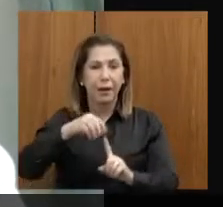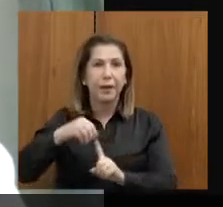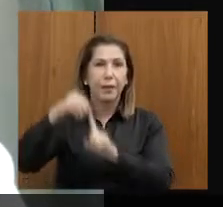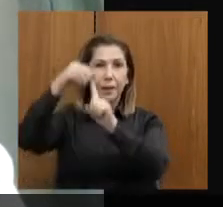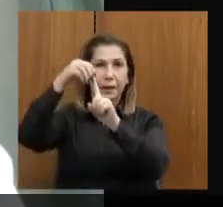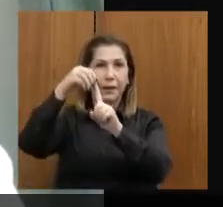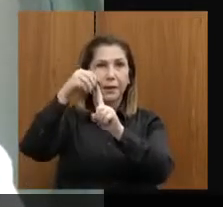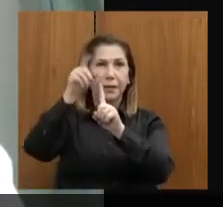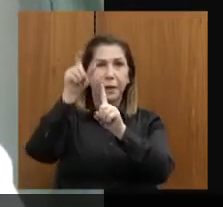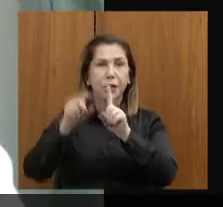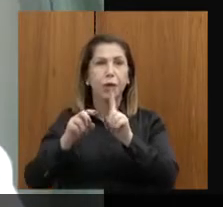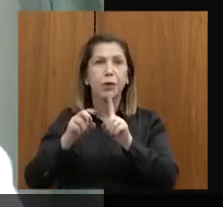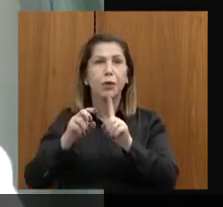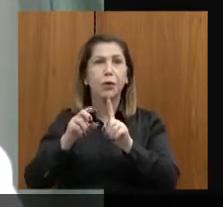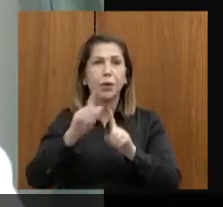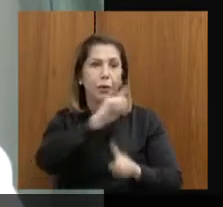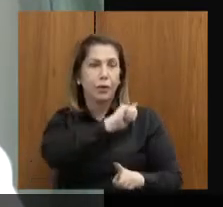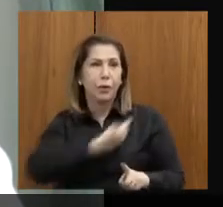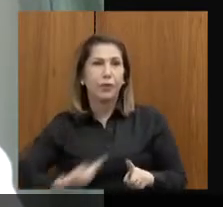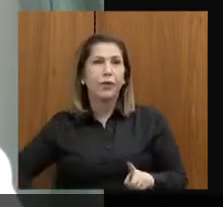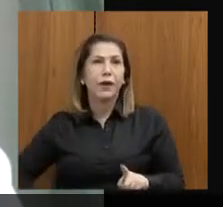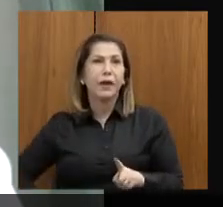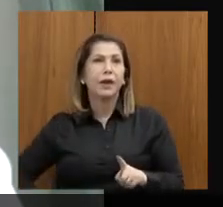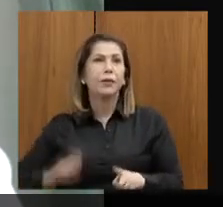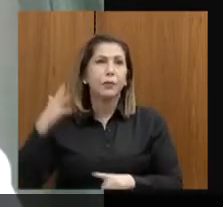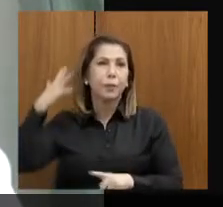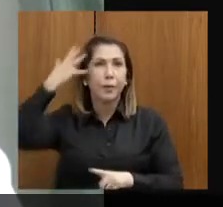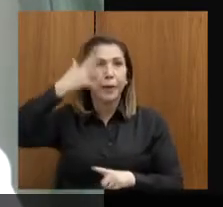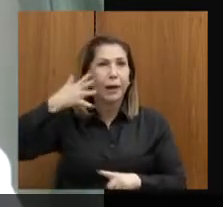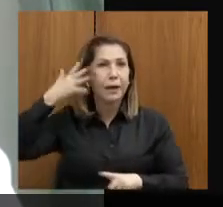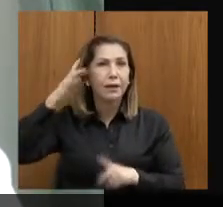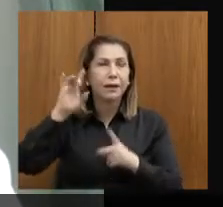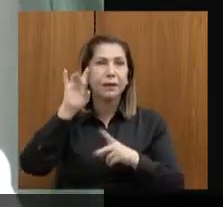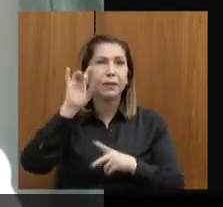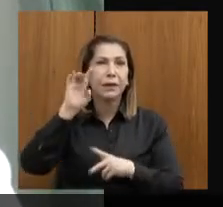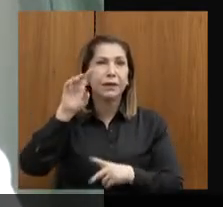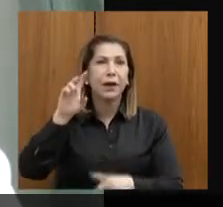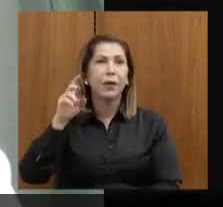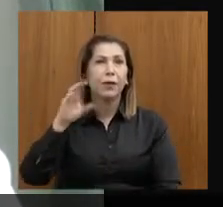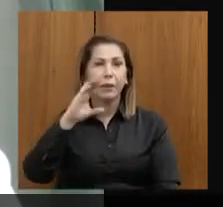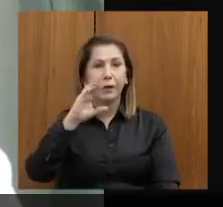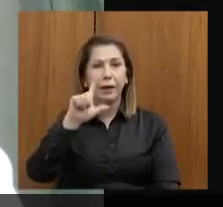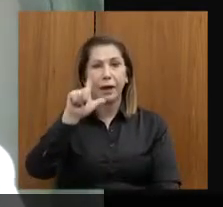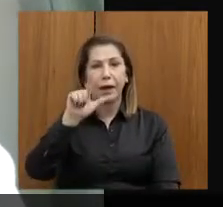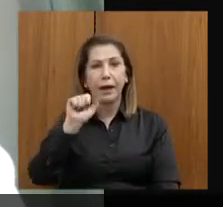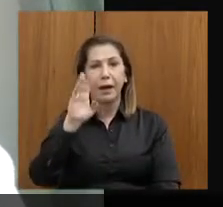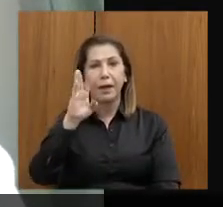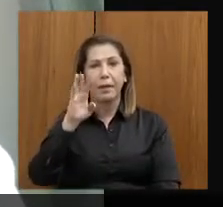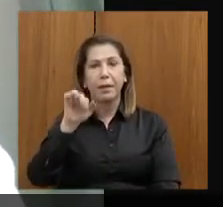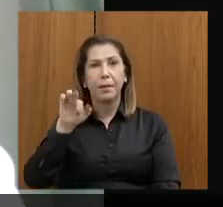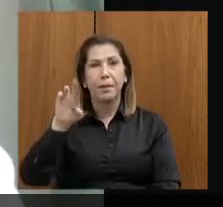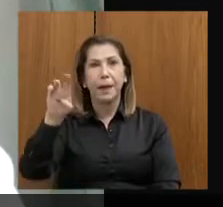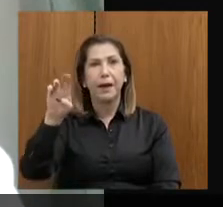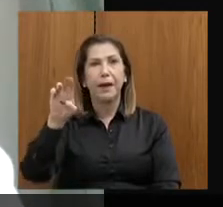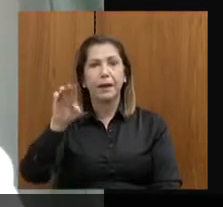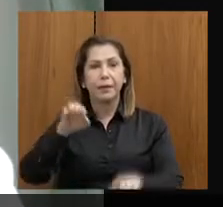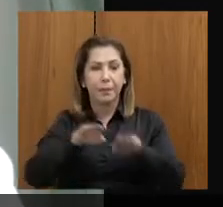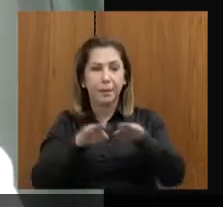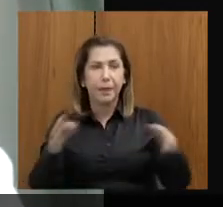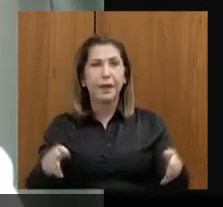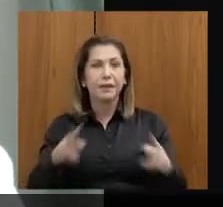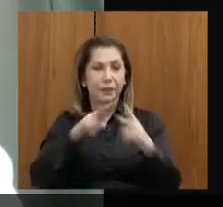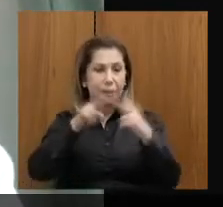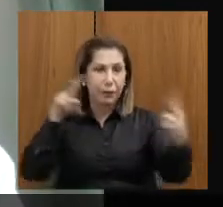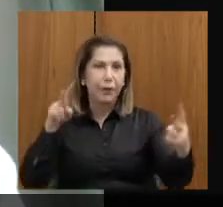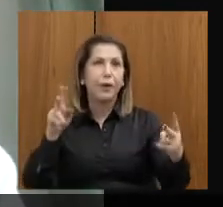o meu cabelo tá mais palestrante pode deixar o Cléber esse limpador aí já vai entregar da família virtual